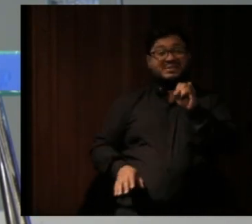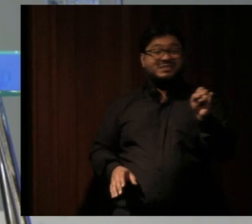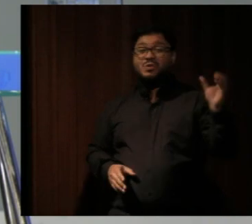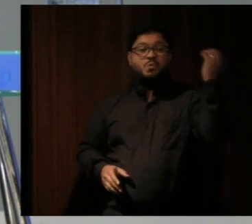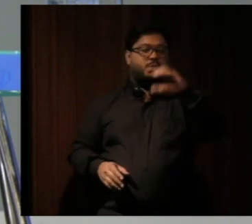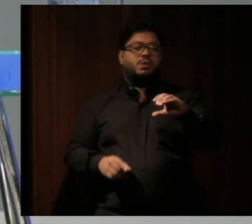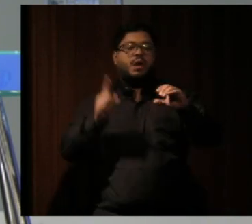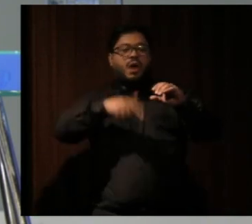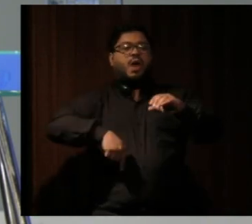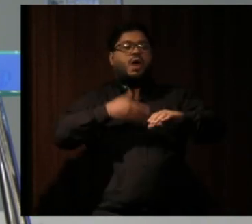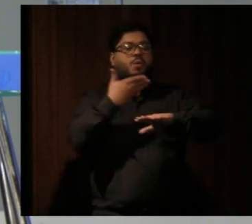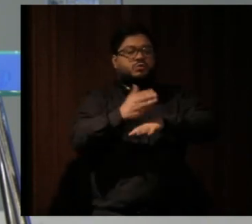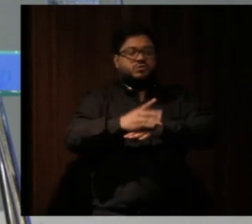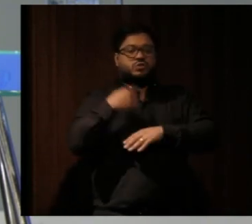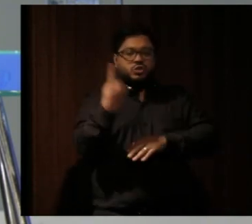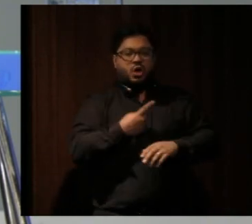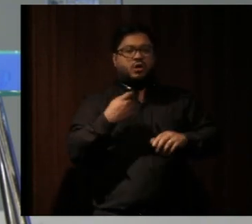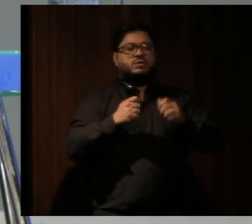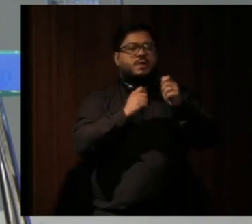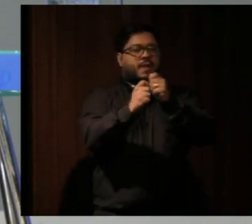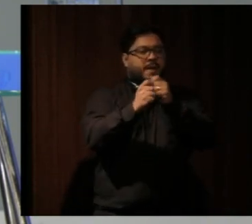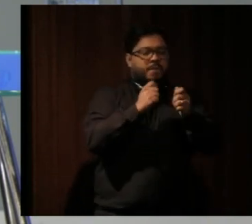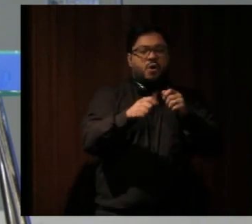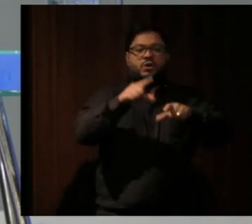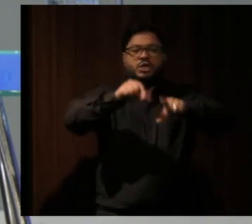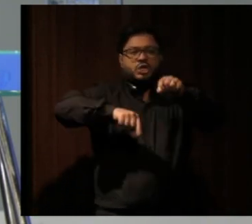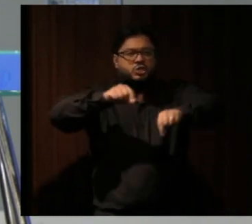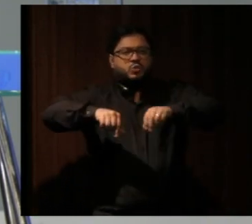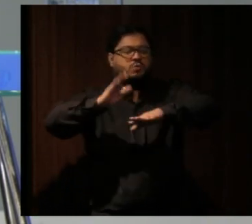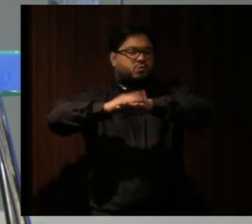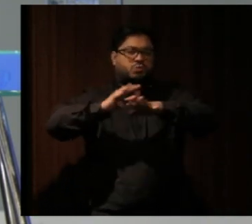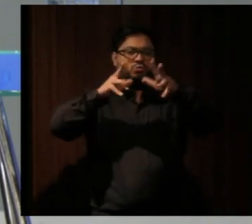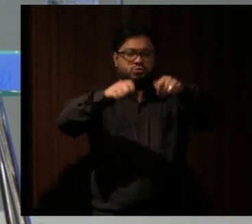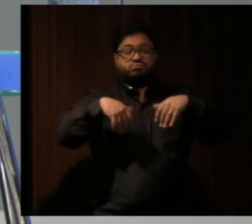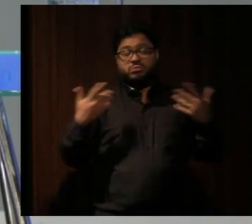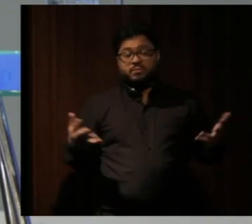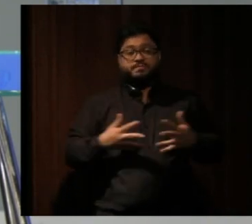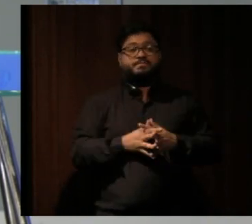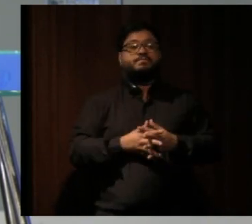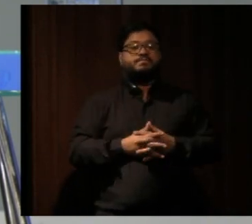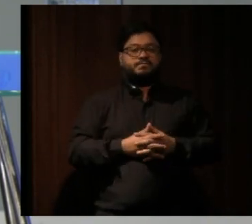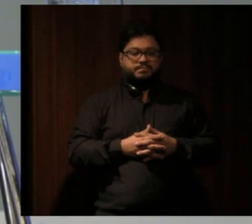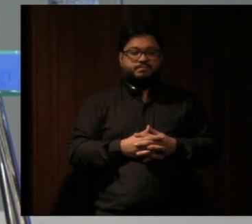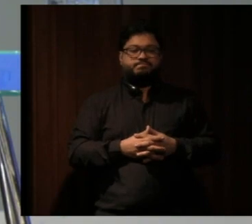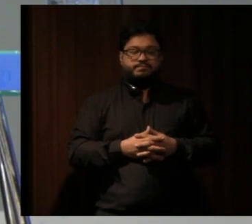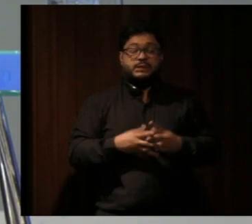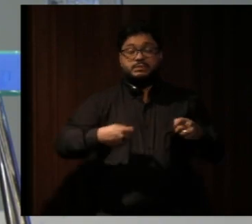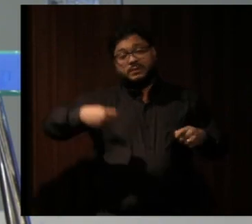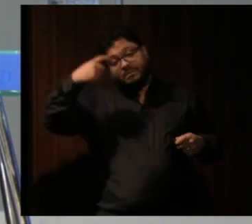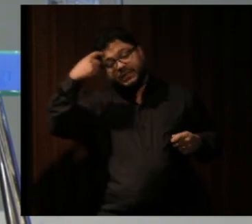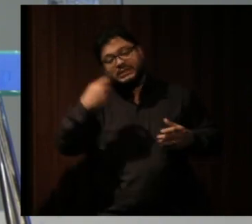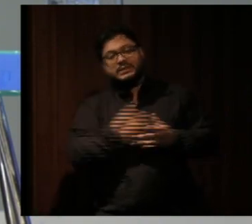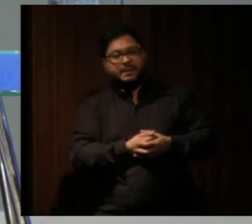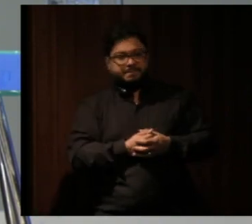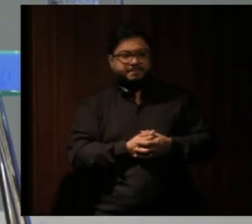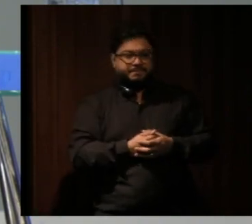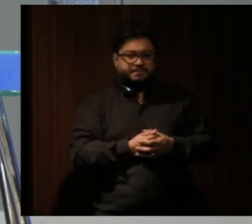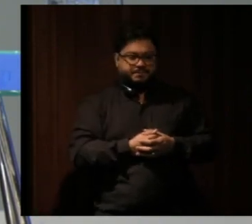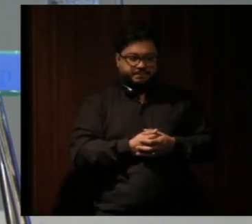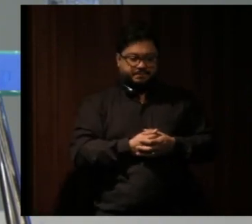exercício de todos nós repórteres editores produtores enfim todo mundo então é outra coisa para ter em mente né Na